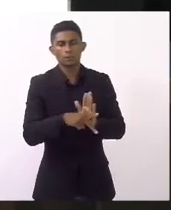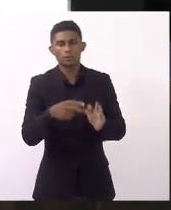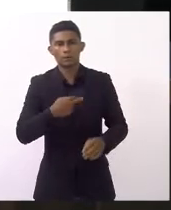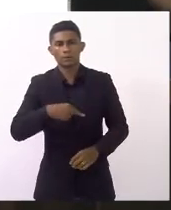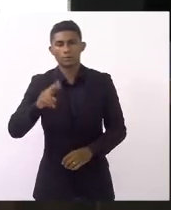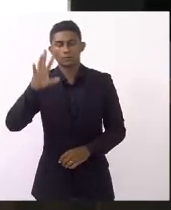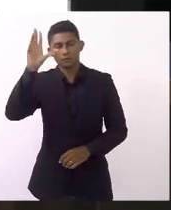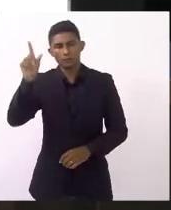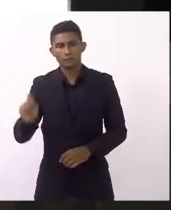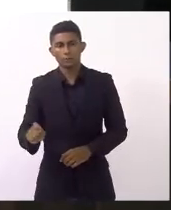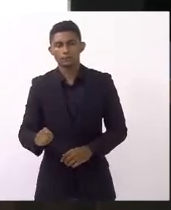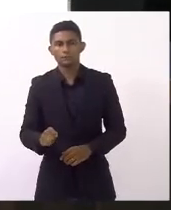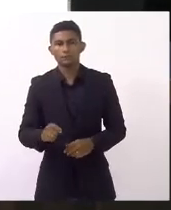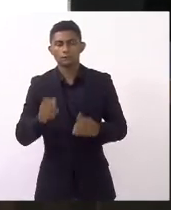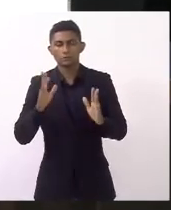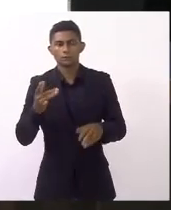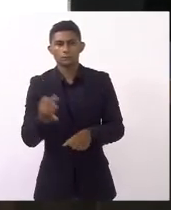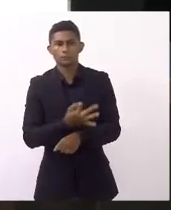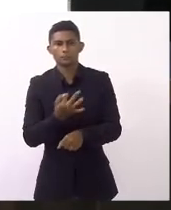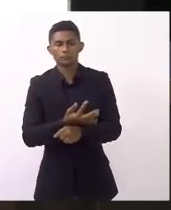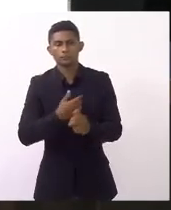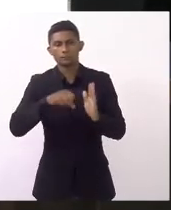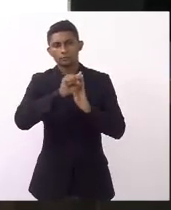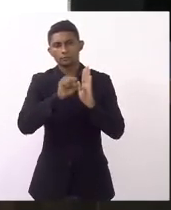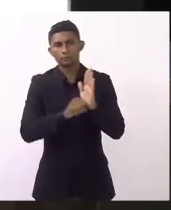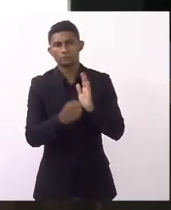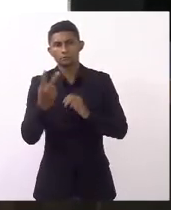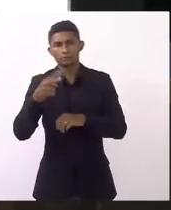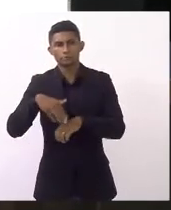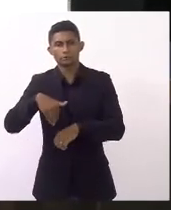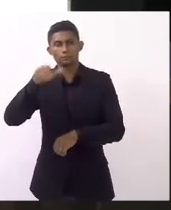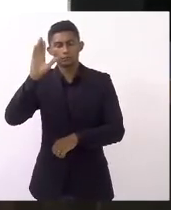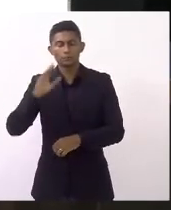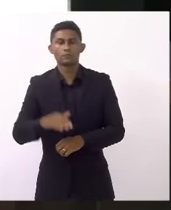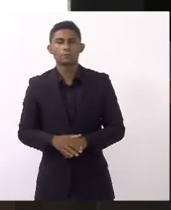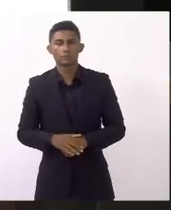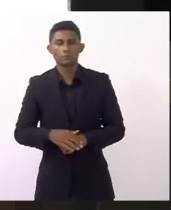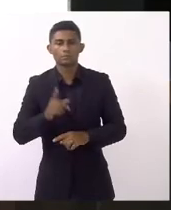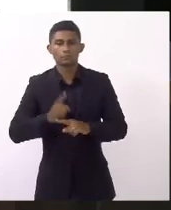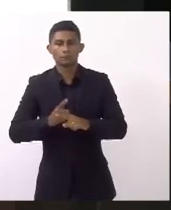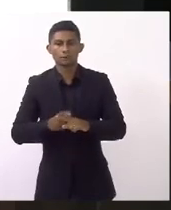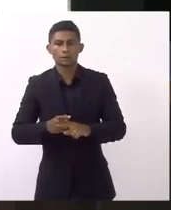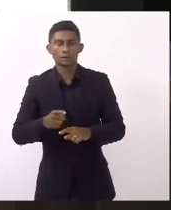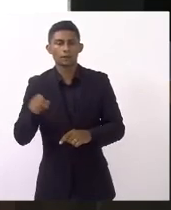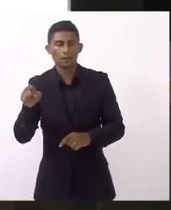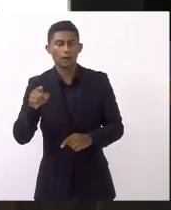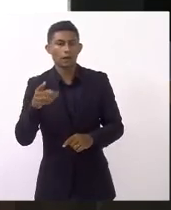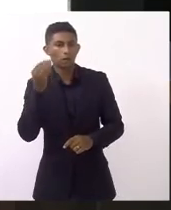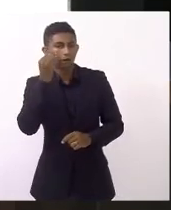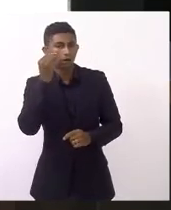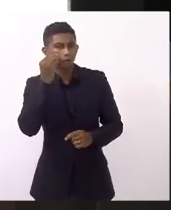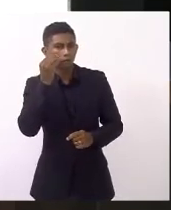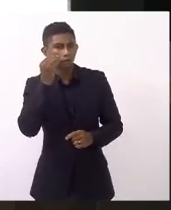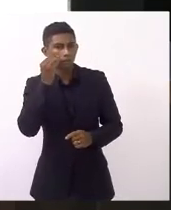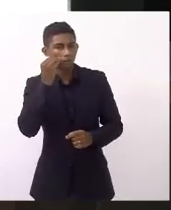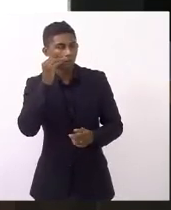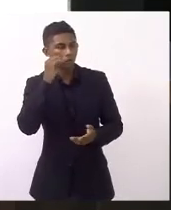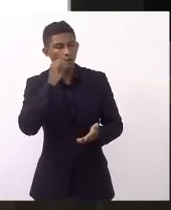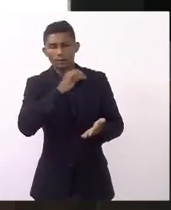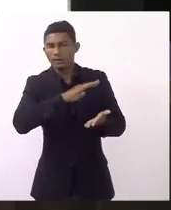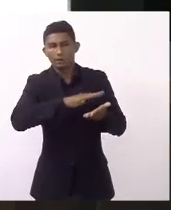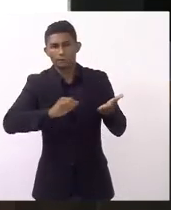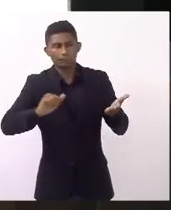Resistindo mais de dois séculos a um processo Violento de tentativa de apagamento dessas expressões de